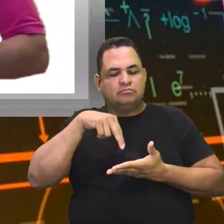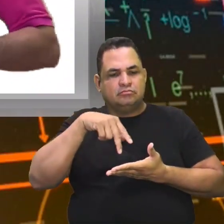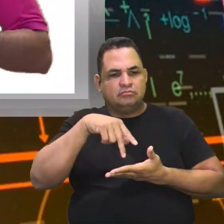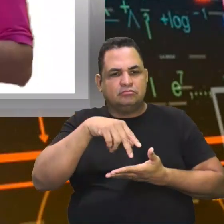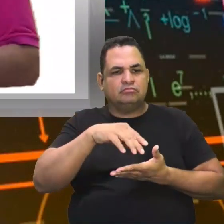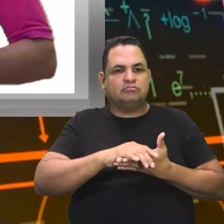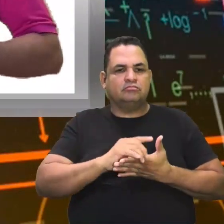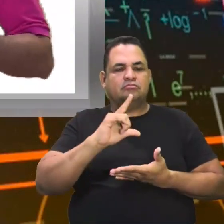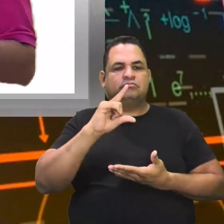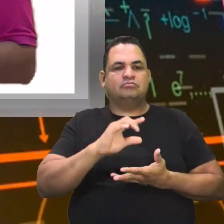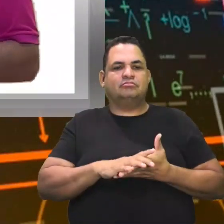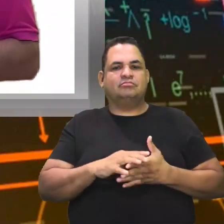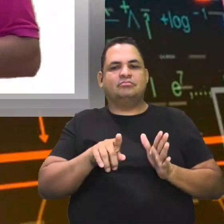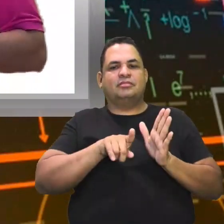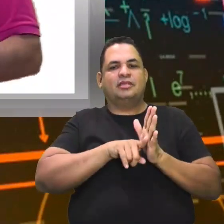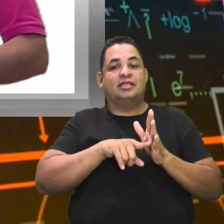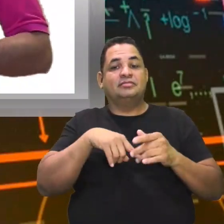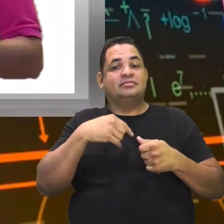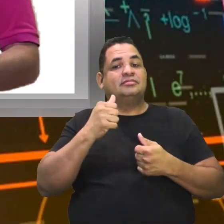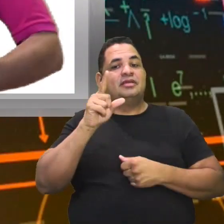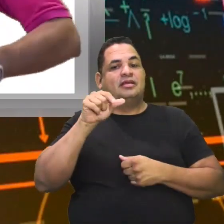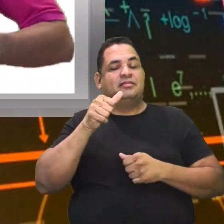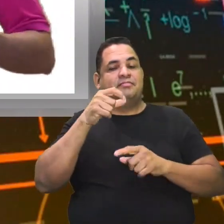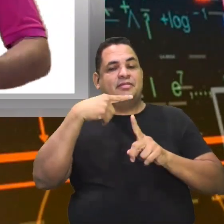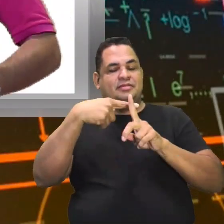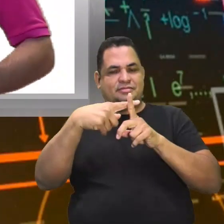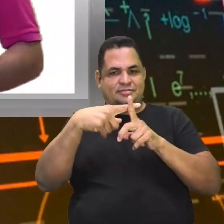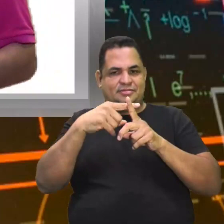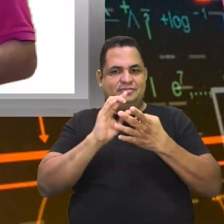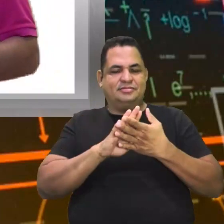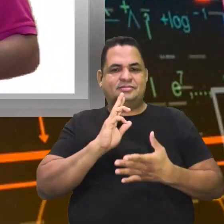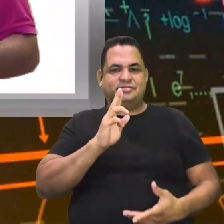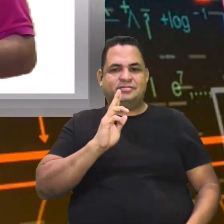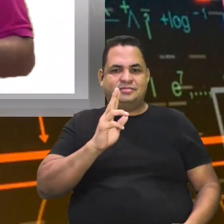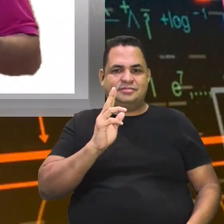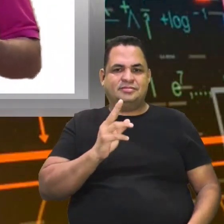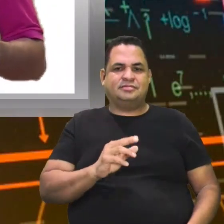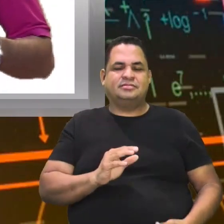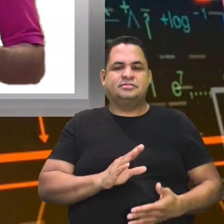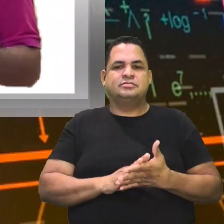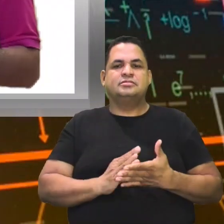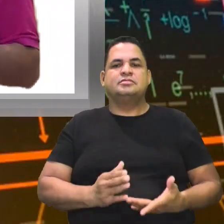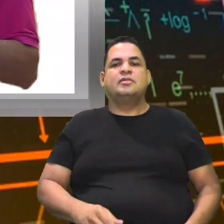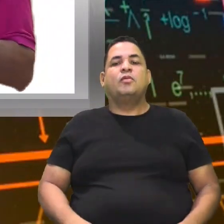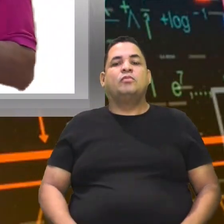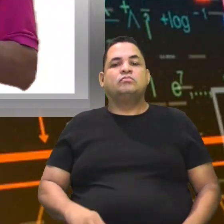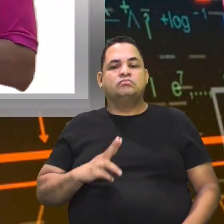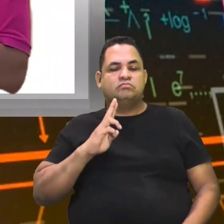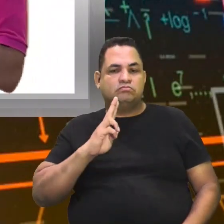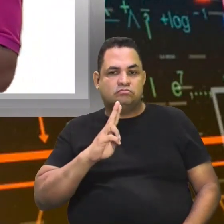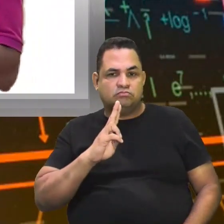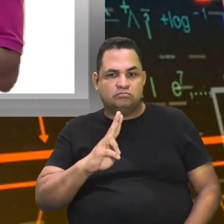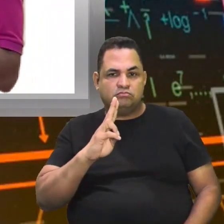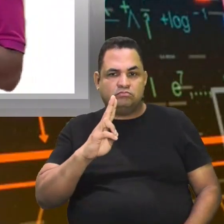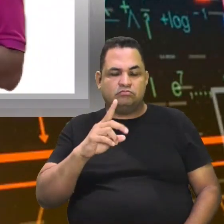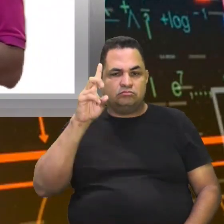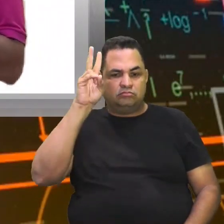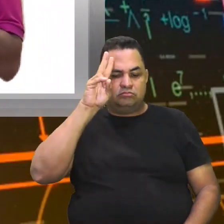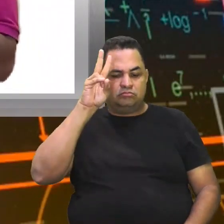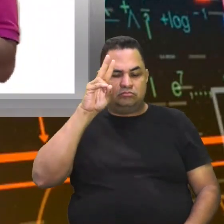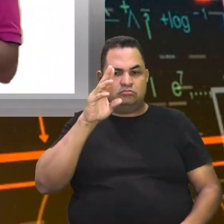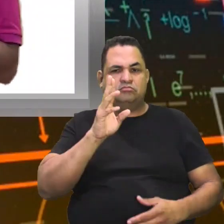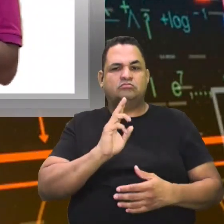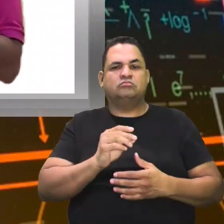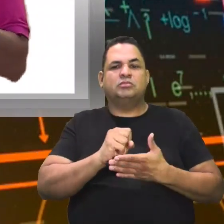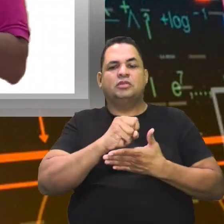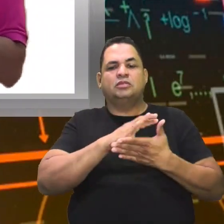mas todo dia fazendo a mesma coisa, do mesmo jeito, vai mantendo uma regularidade. Lembra, uma questão por dia